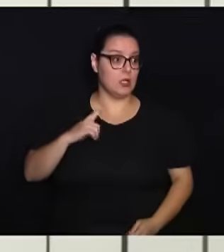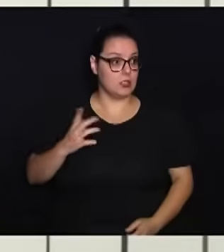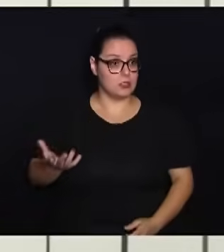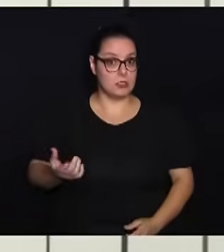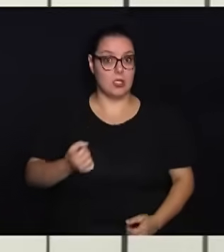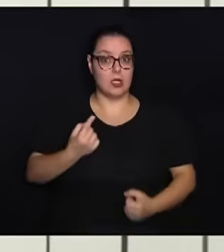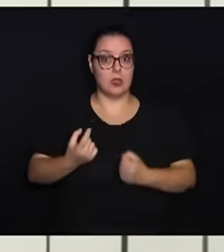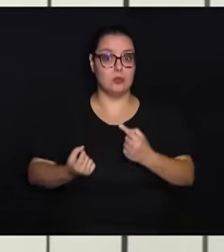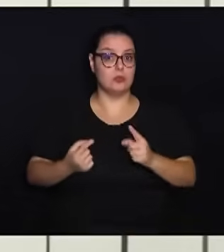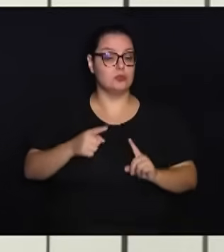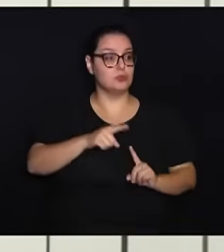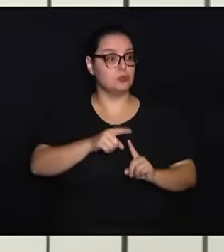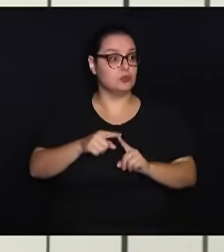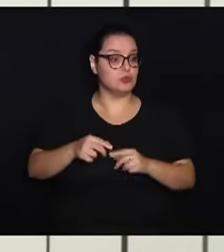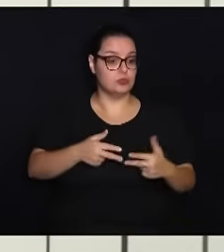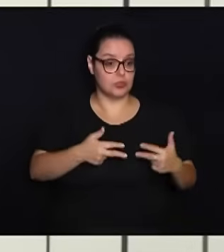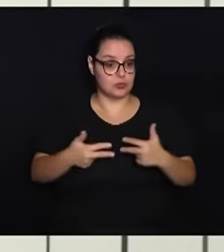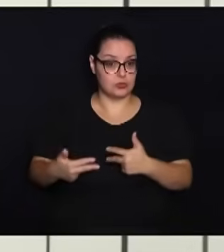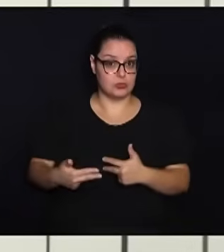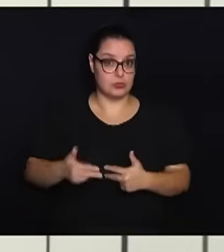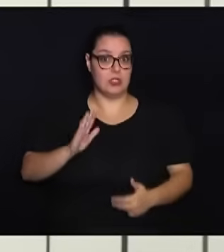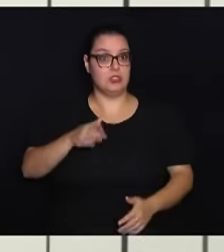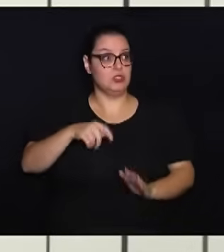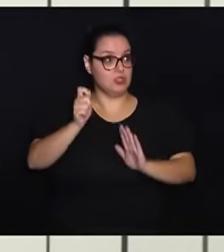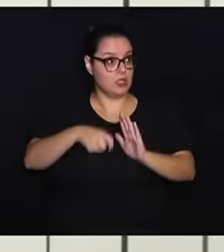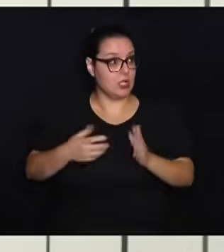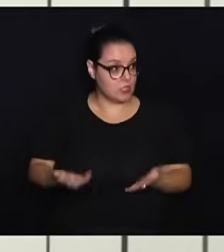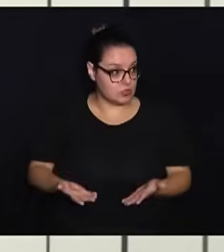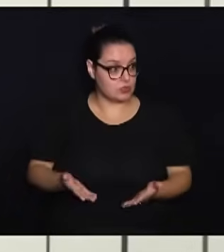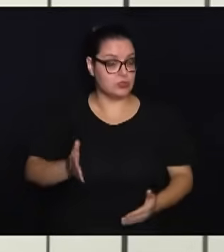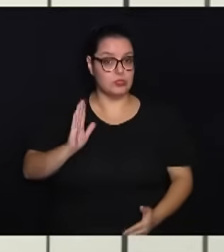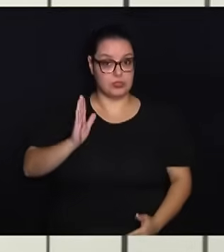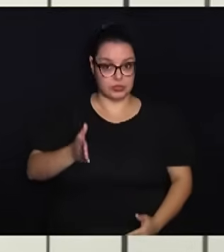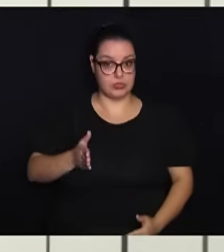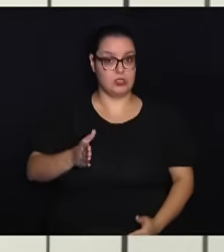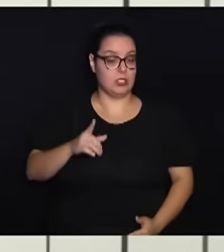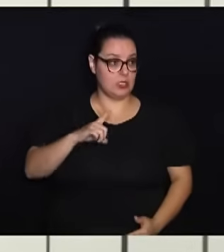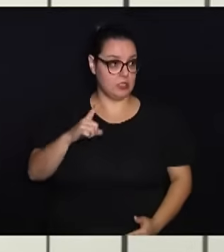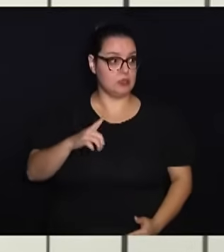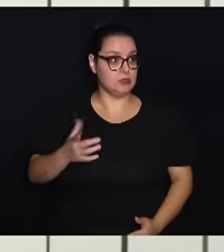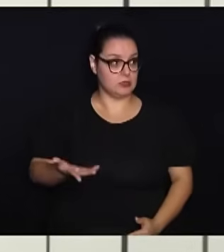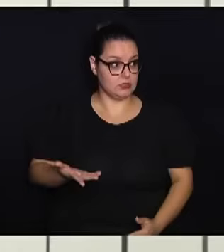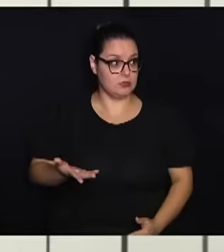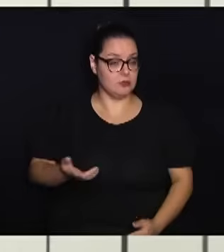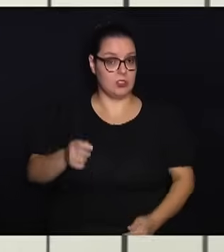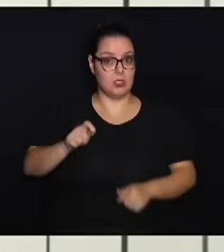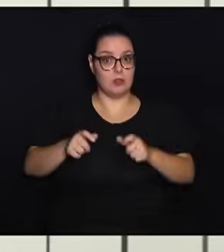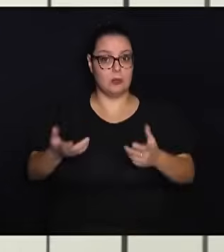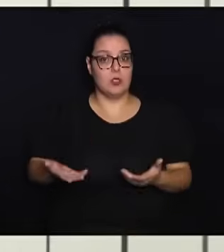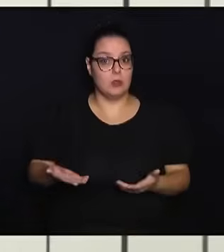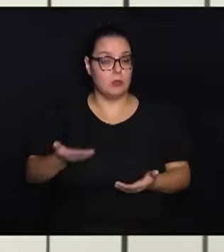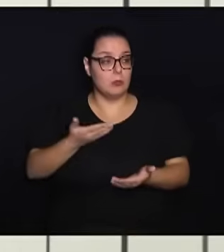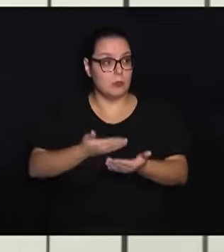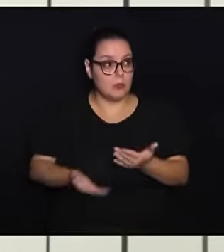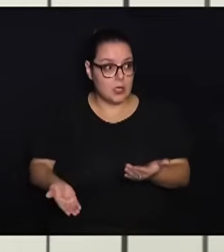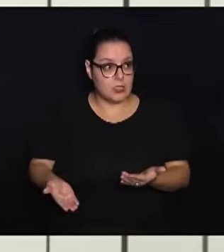alguns tipos de padrões já executados, que já existem, então aí a pessoa acaba perdendo um pouco da personalidade,